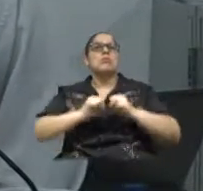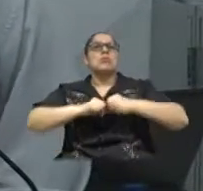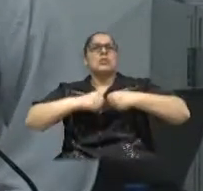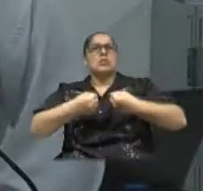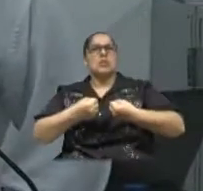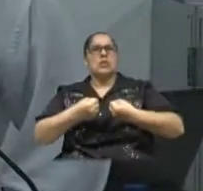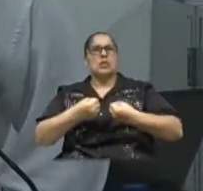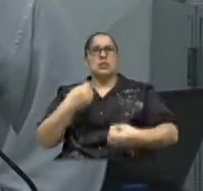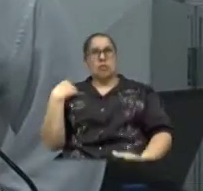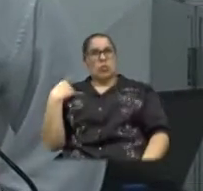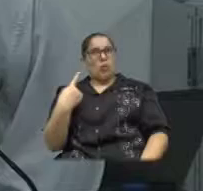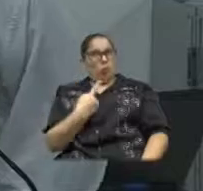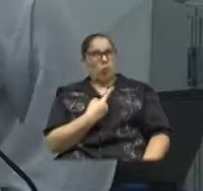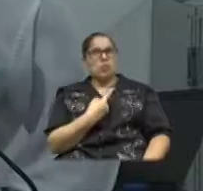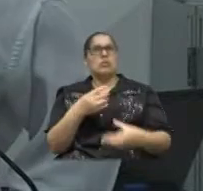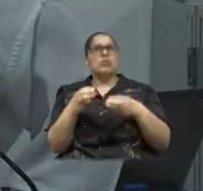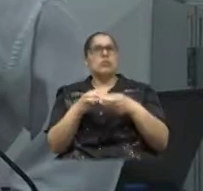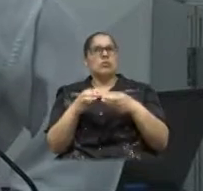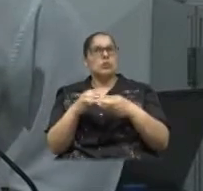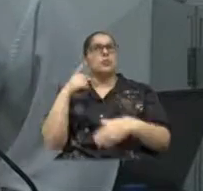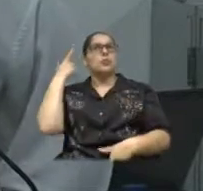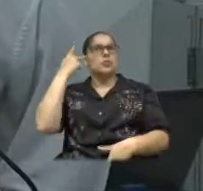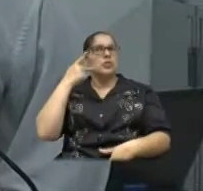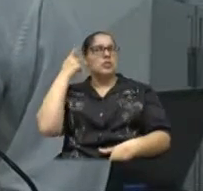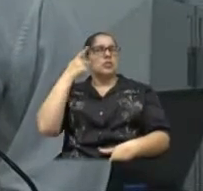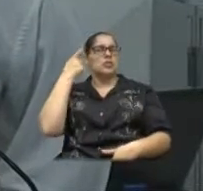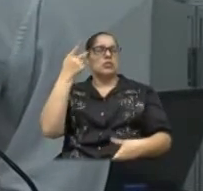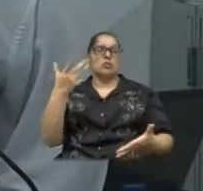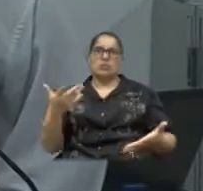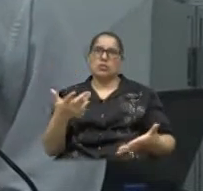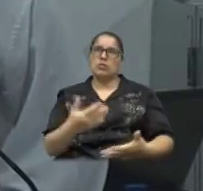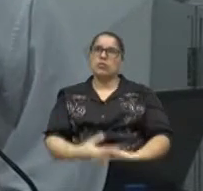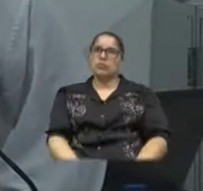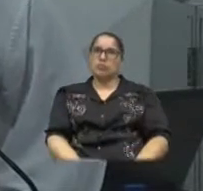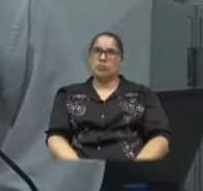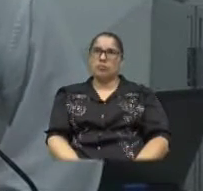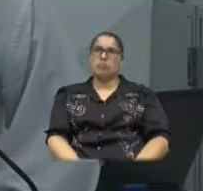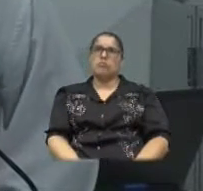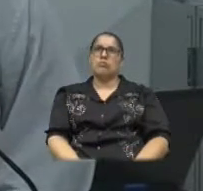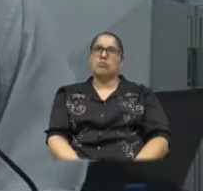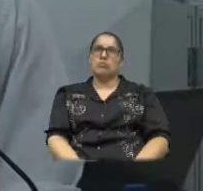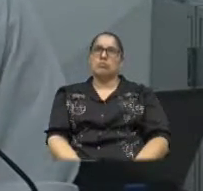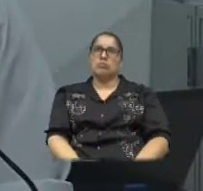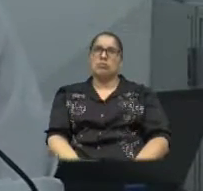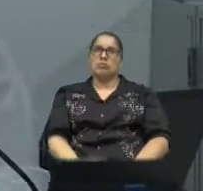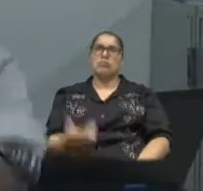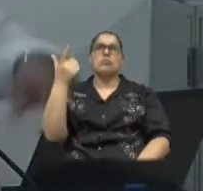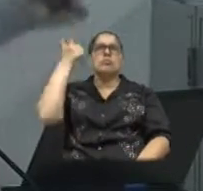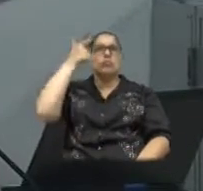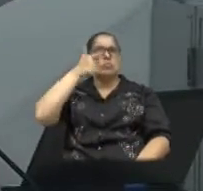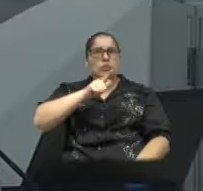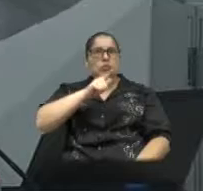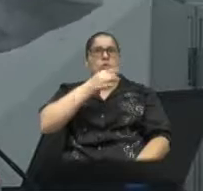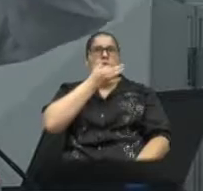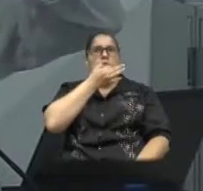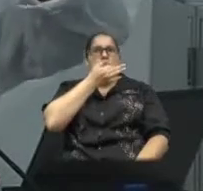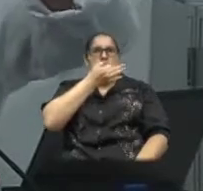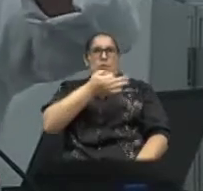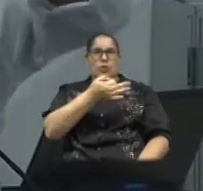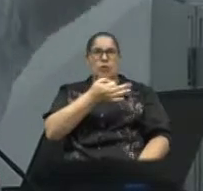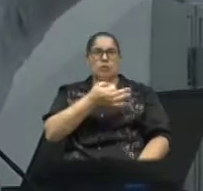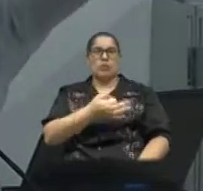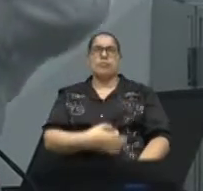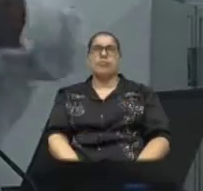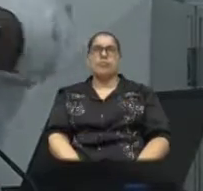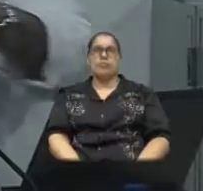não somos nós que defendemos, e nós somos os intolerantes, Lemão. E aí eu vou falar, esses que são pseudos